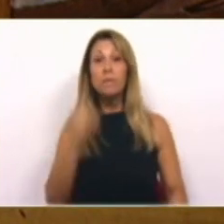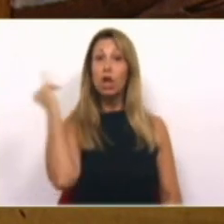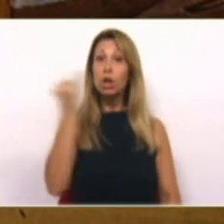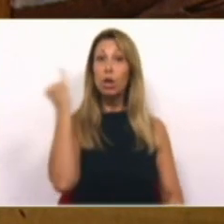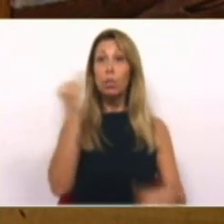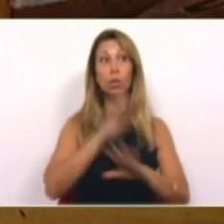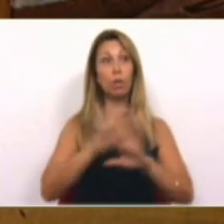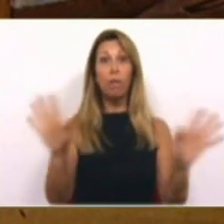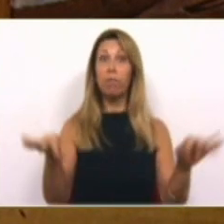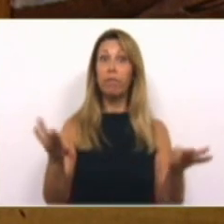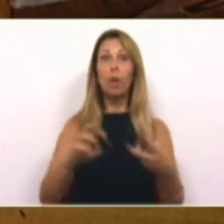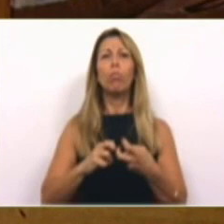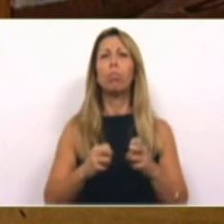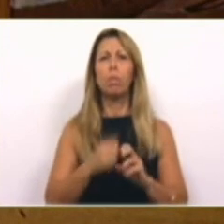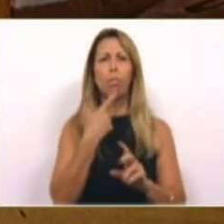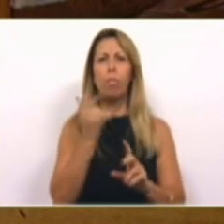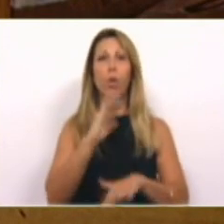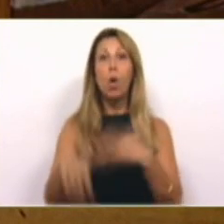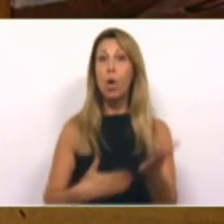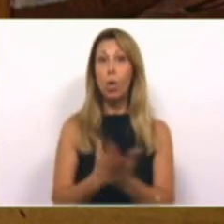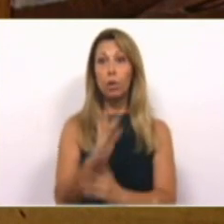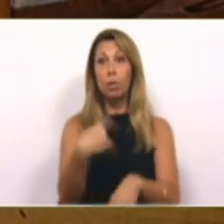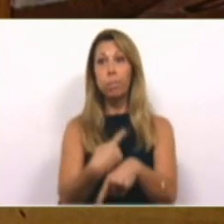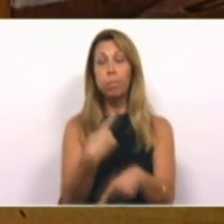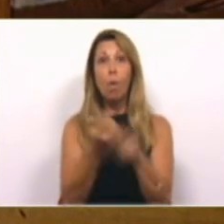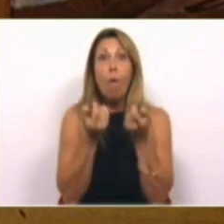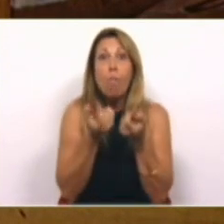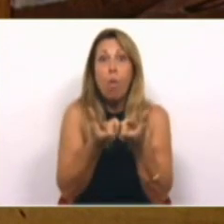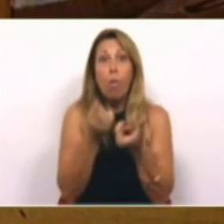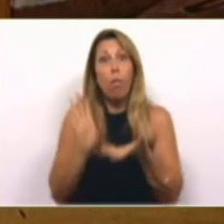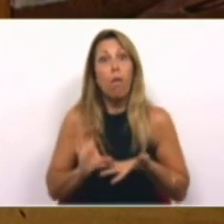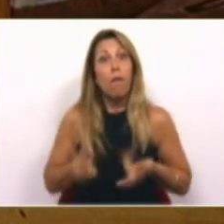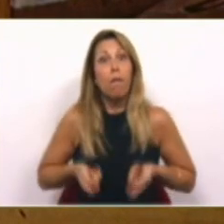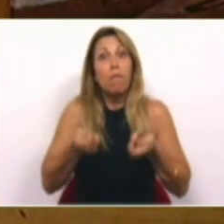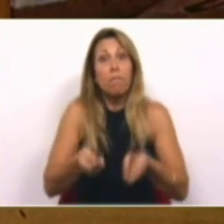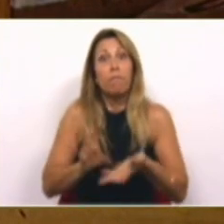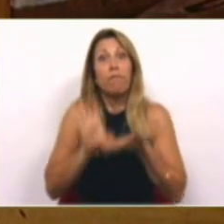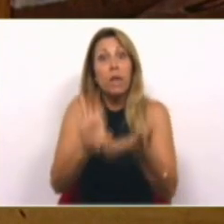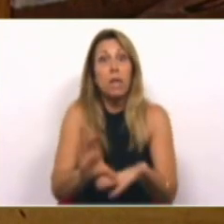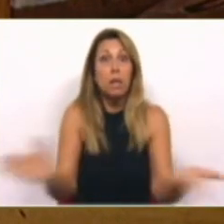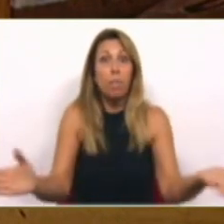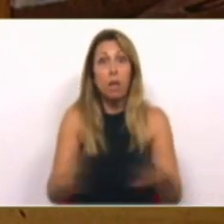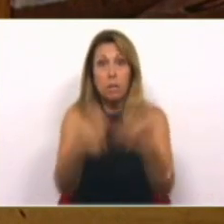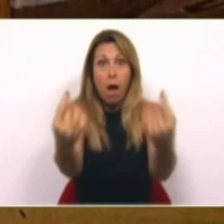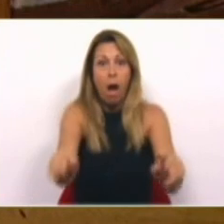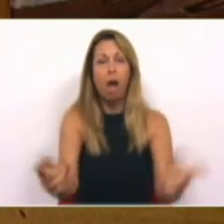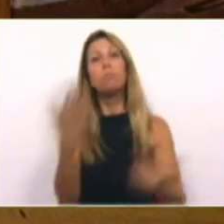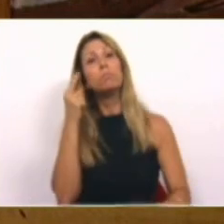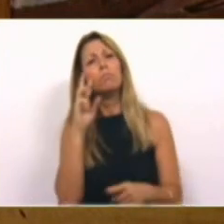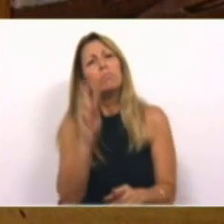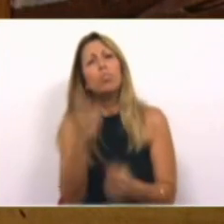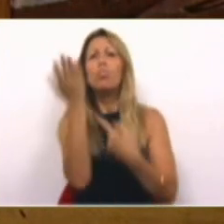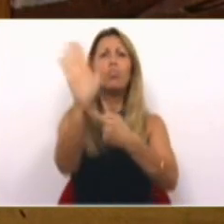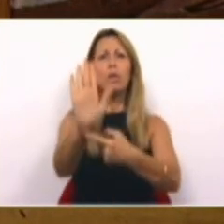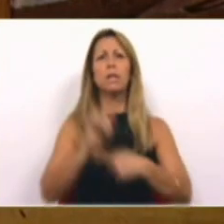podem continuar a viver mergulhadas no subfinanciamento em que vivem. Olhemos, por exemplo, para o caso da Universidade da